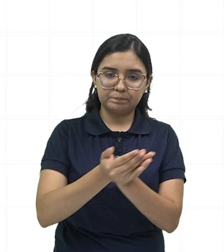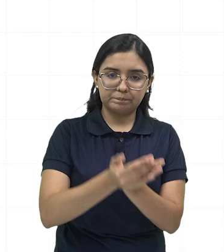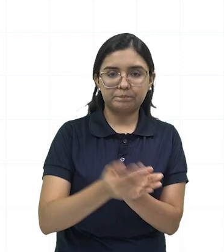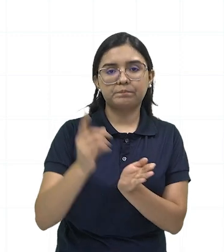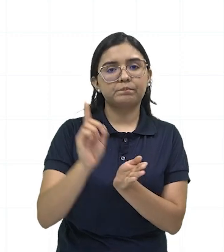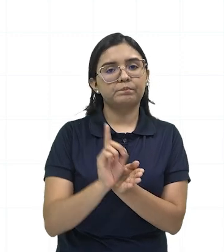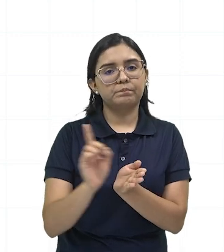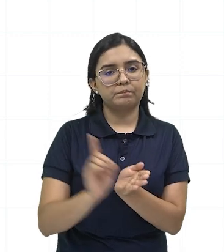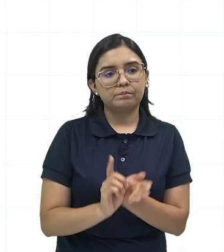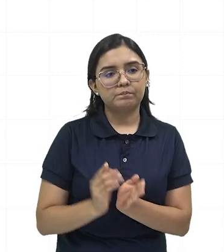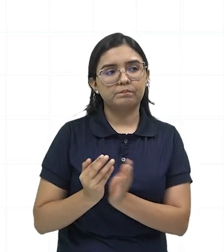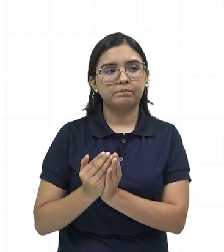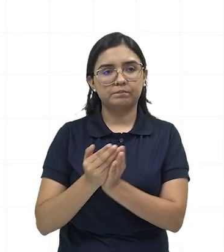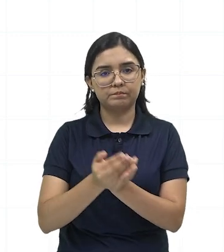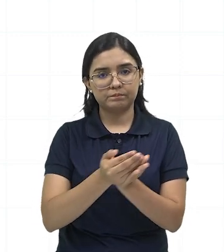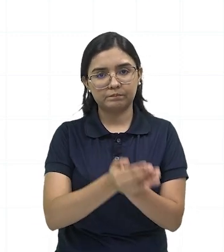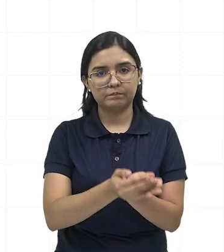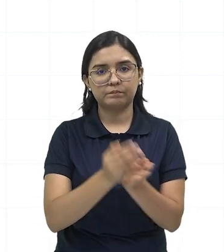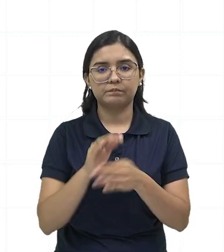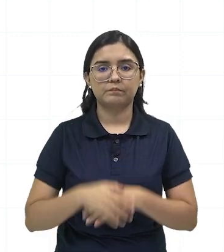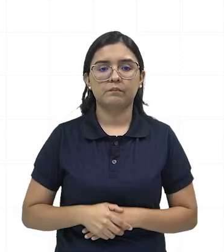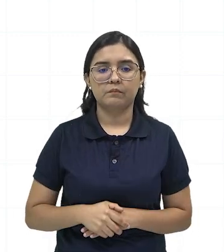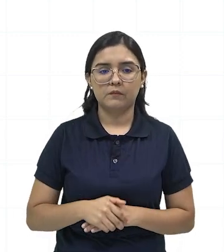nessas navegações.